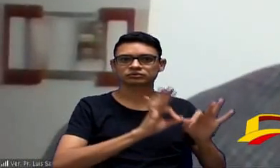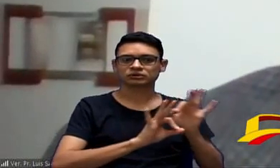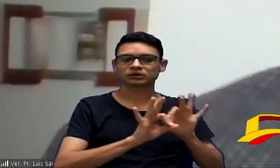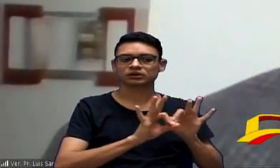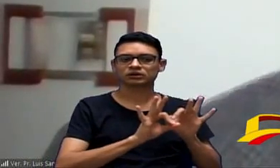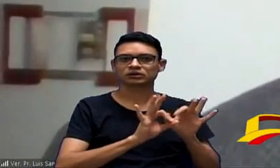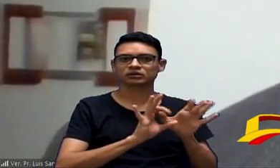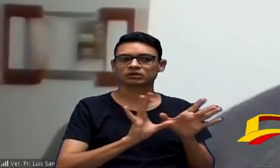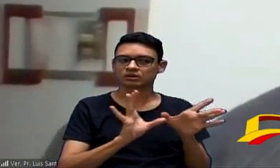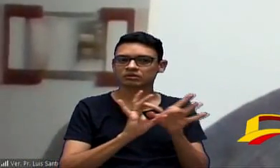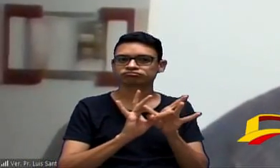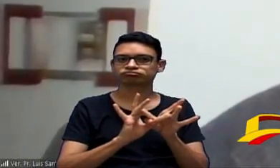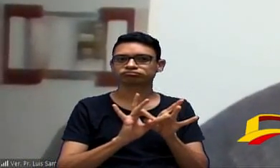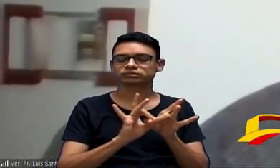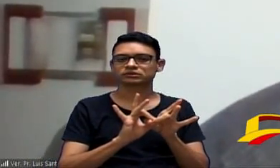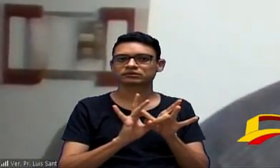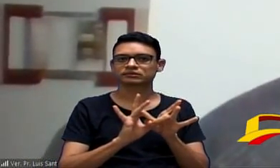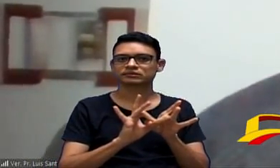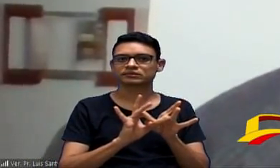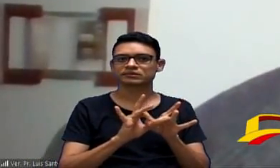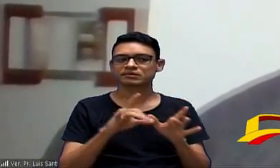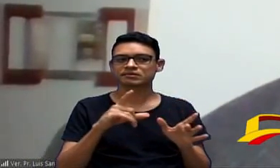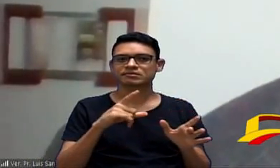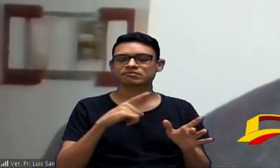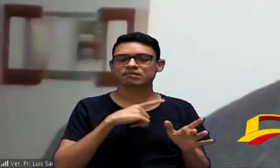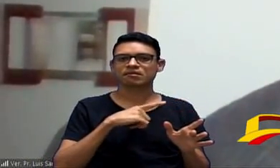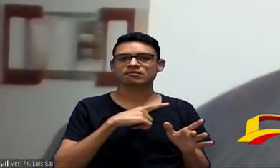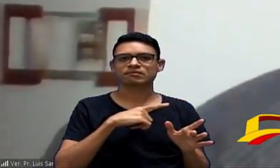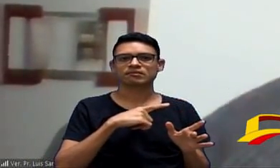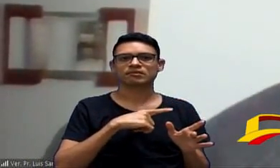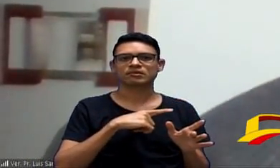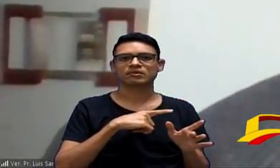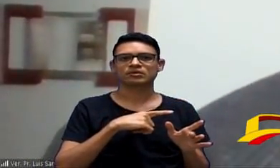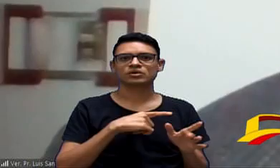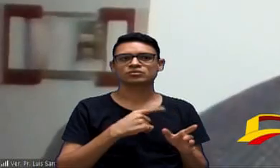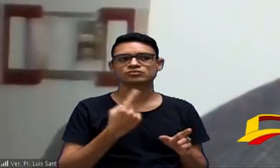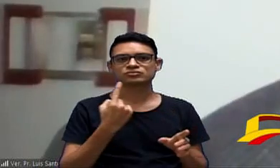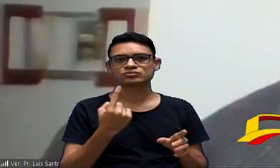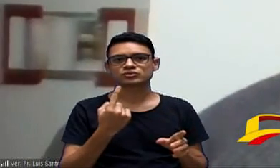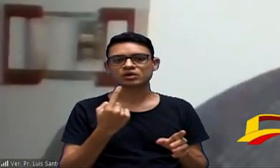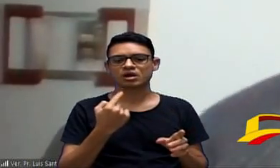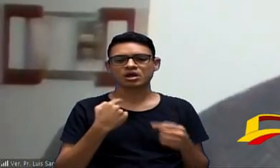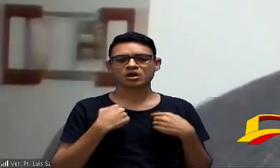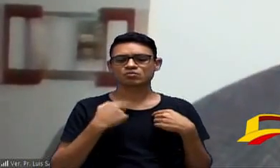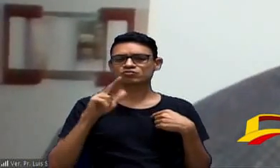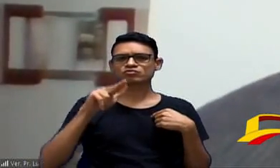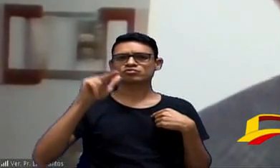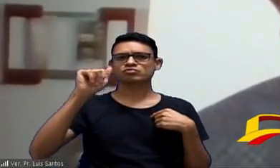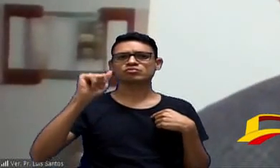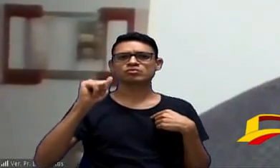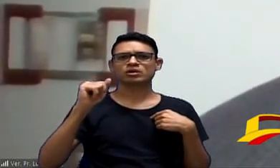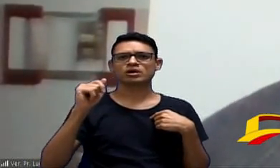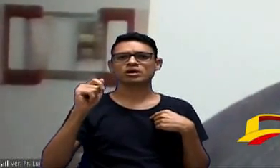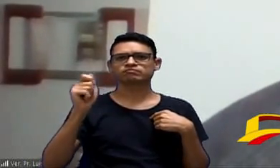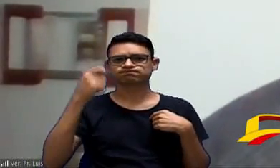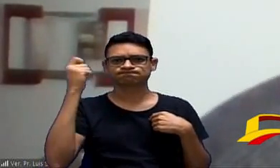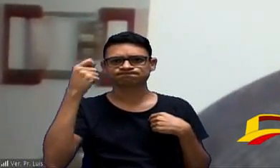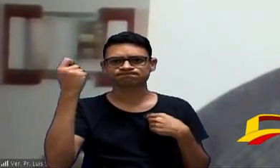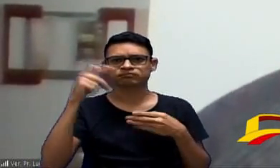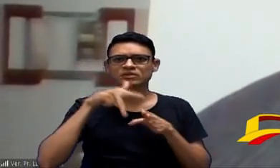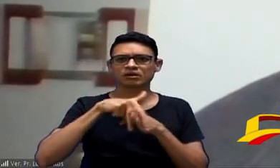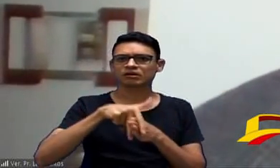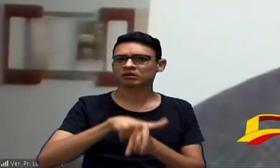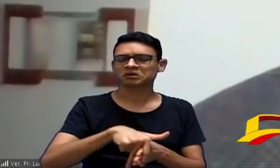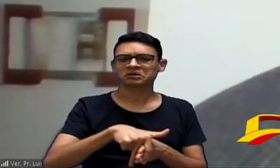falo agora como vereador, no sentido de que nunca participei de rodeio, nunca estive em vaquejada, nunca